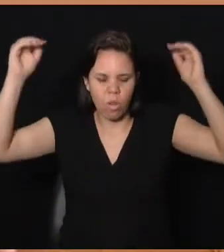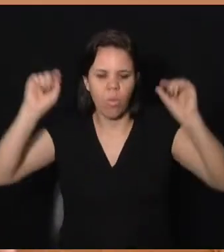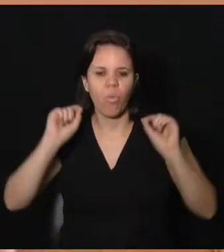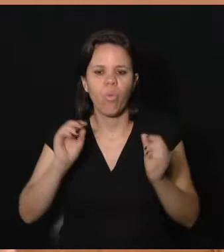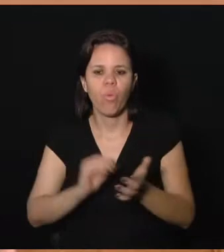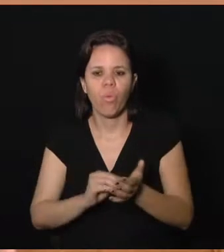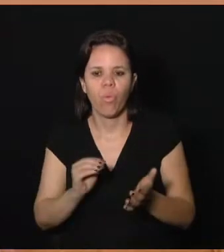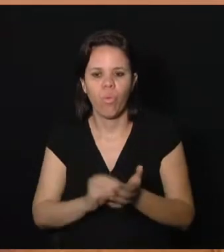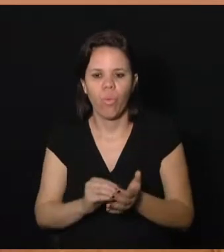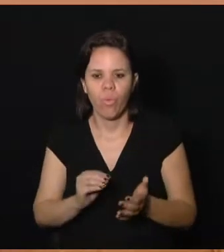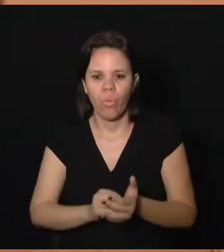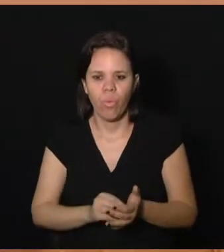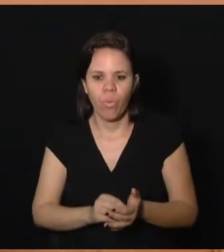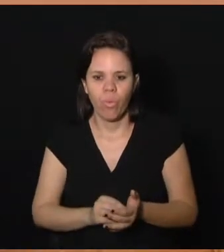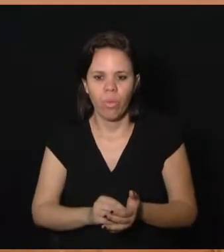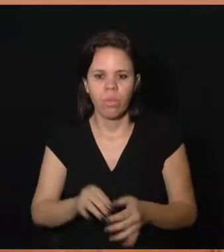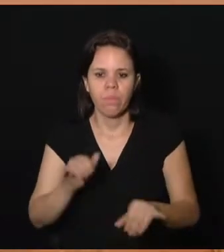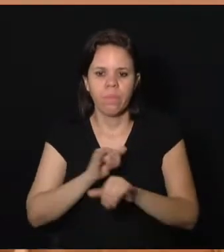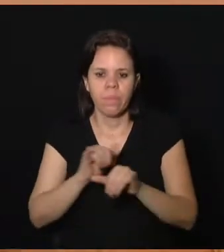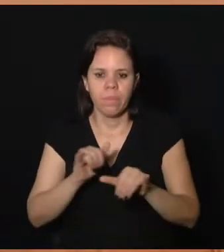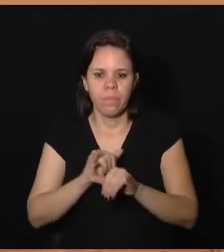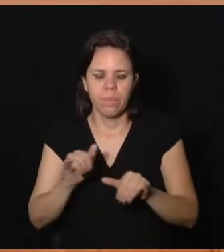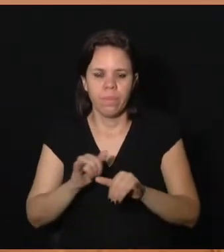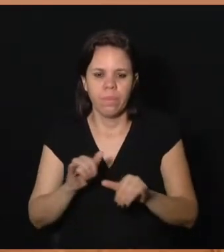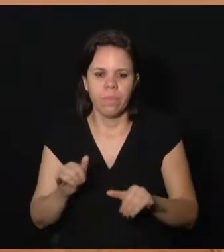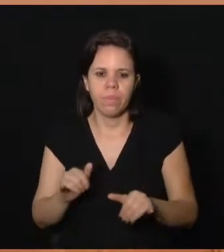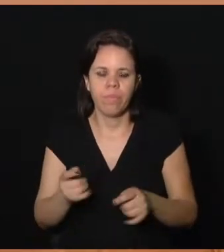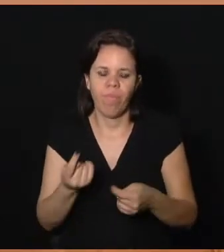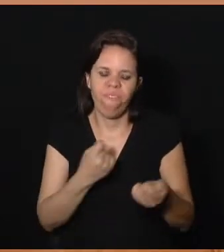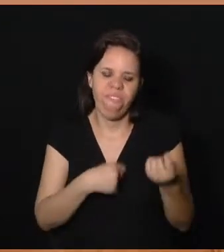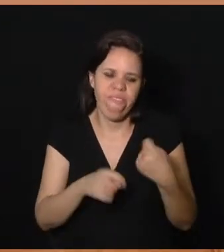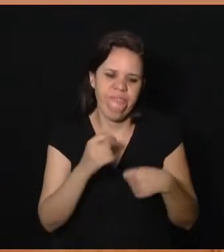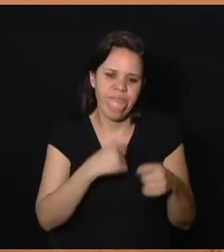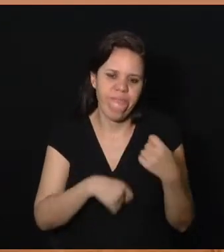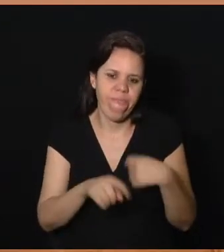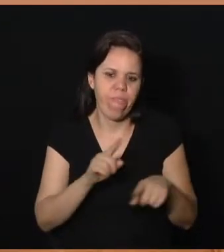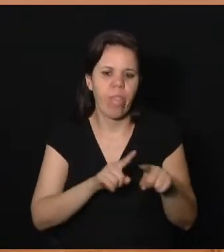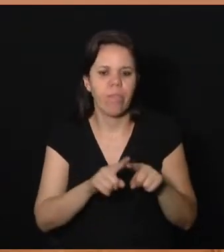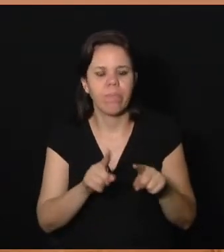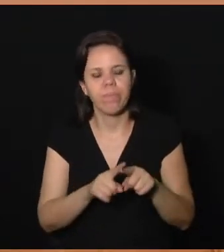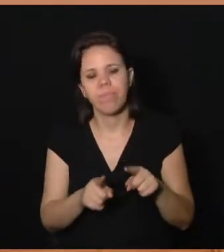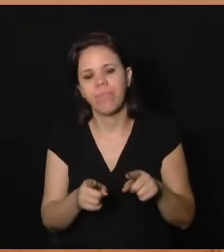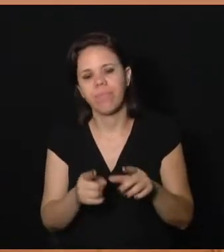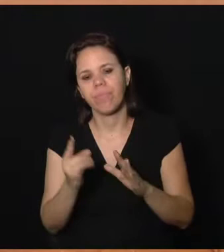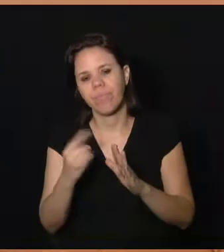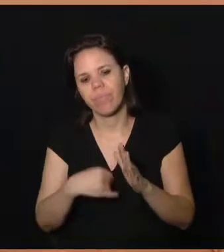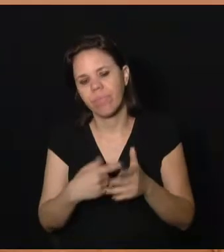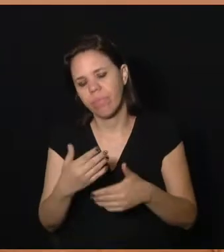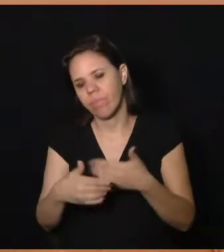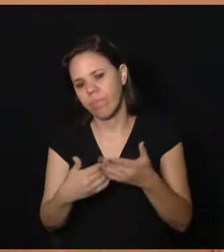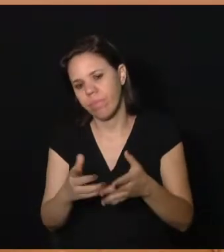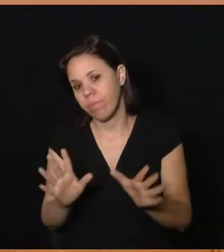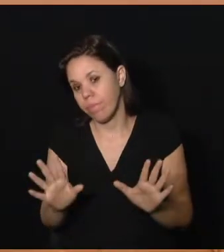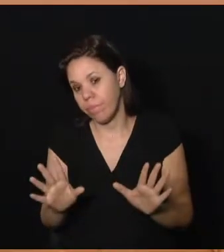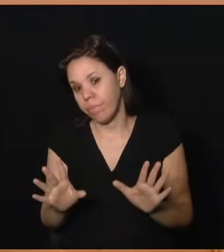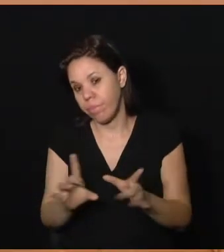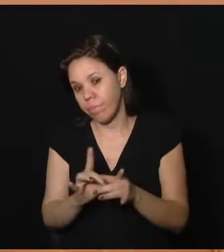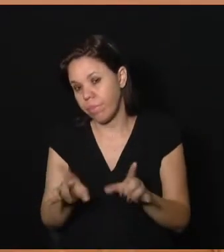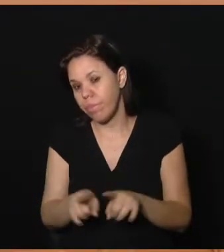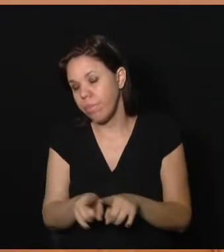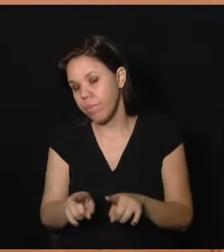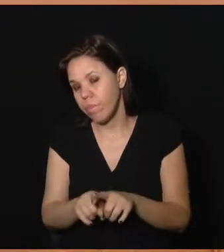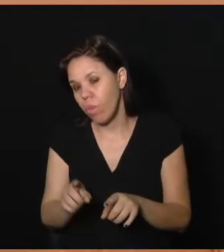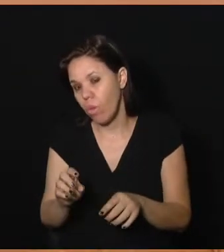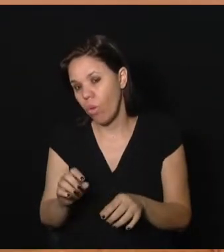Falta divulgação, é marketing, é a questão burocrática, é o governo federal fazer mais propaganda